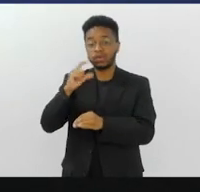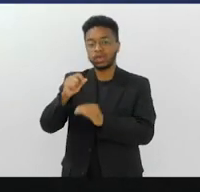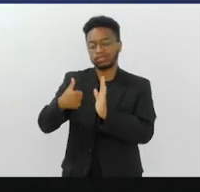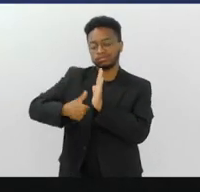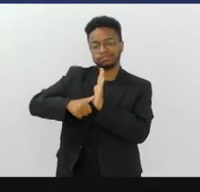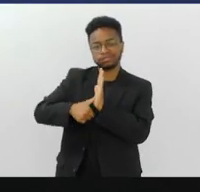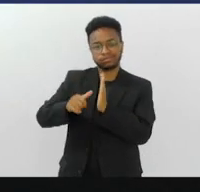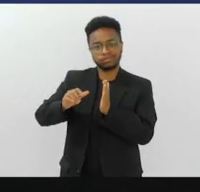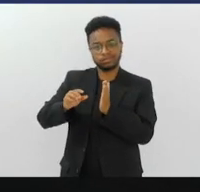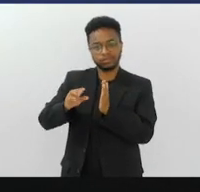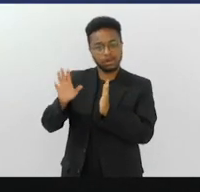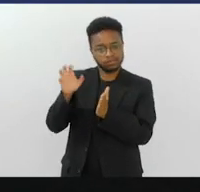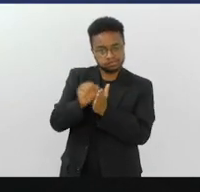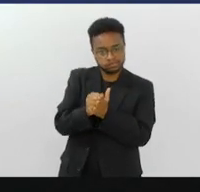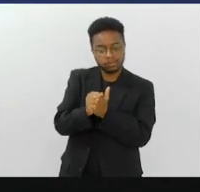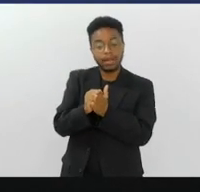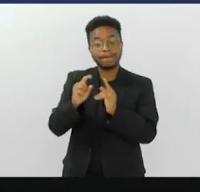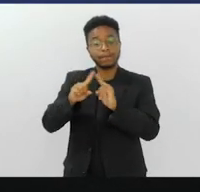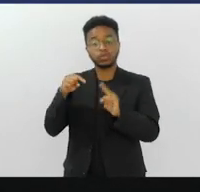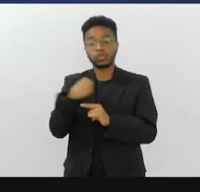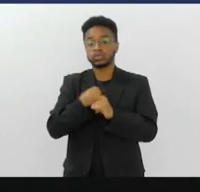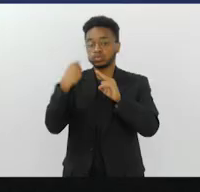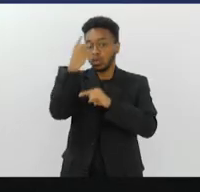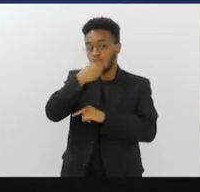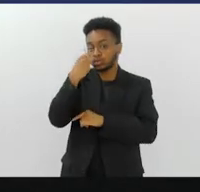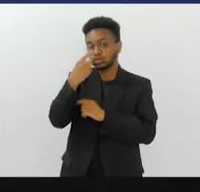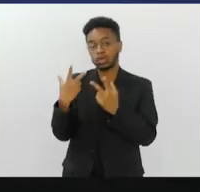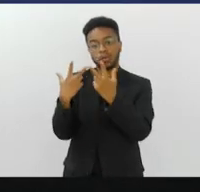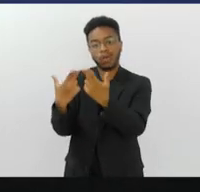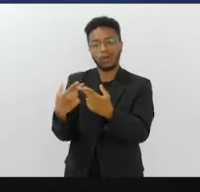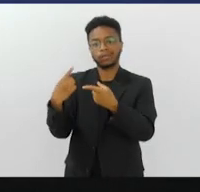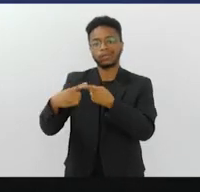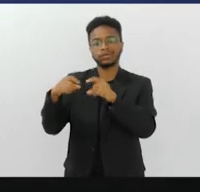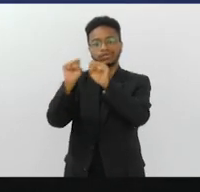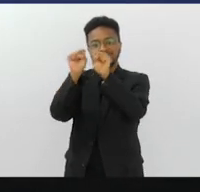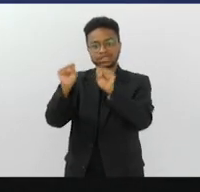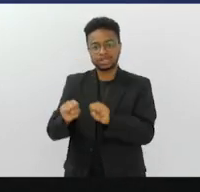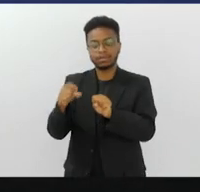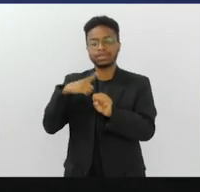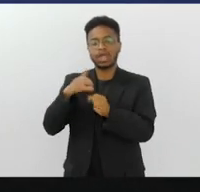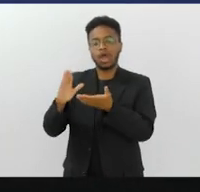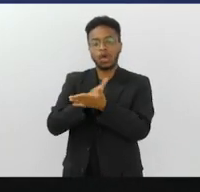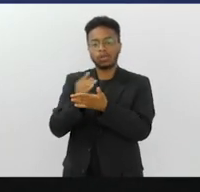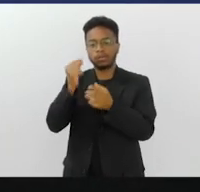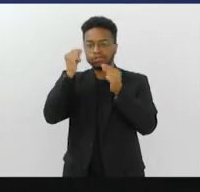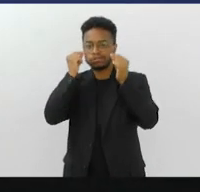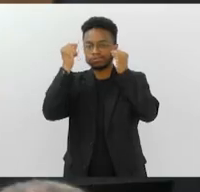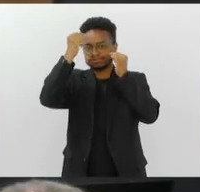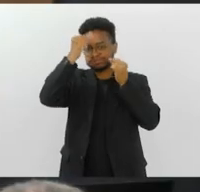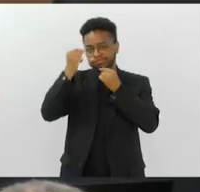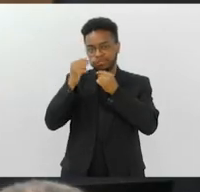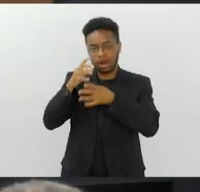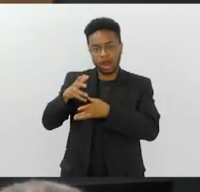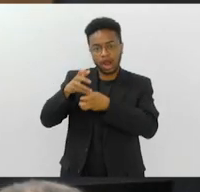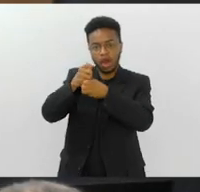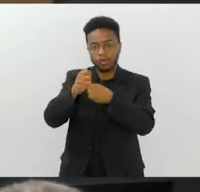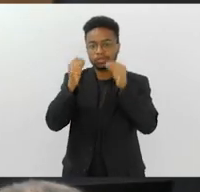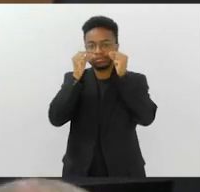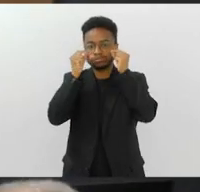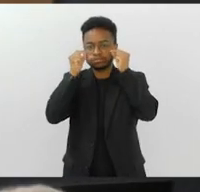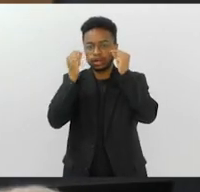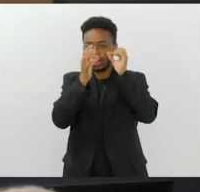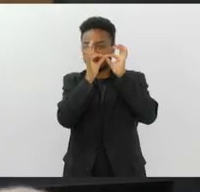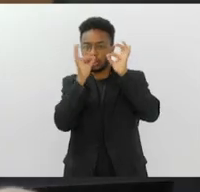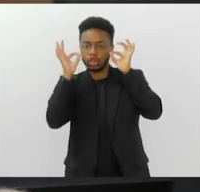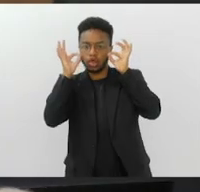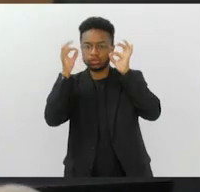digital e a nossa Face é a mesma coisa o sistema ele pega alguns pontos da nossa Face calcula as distâncias e